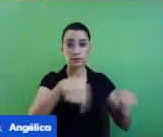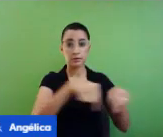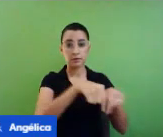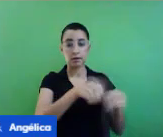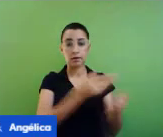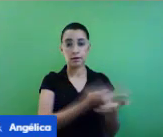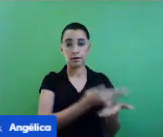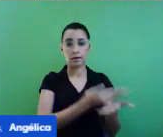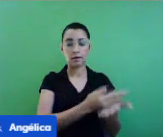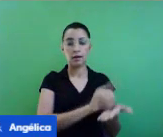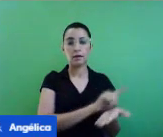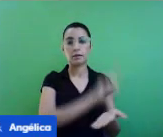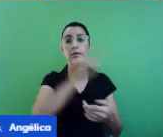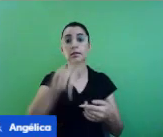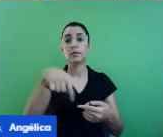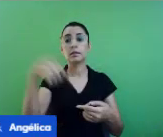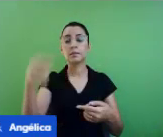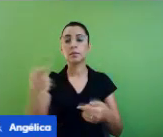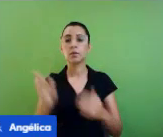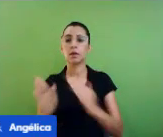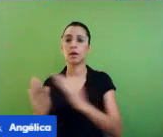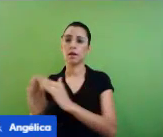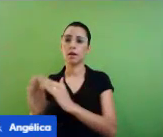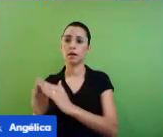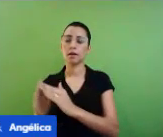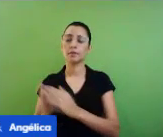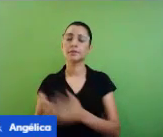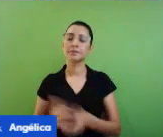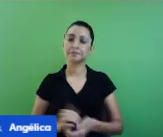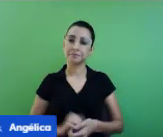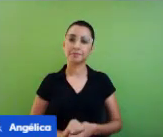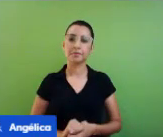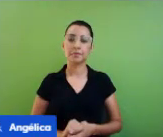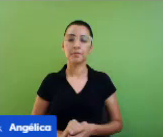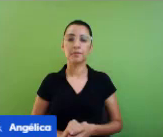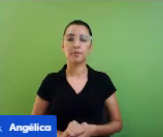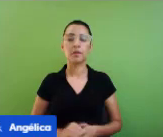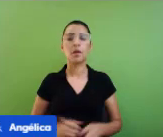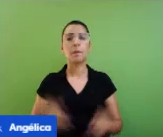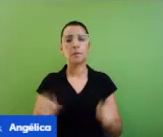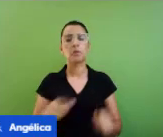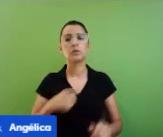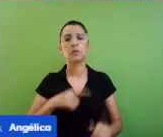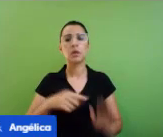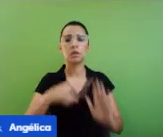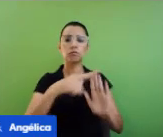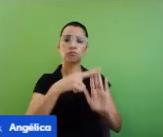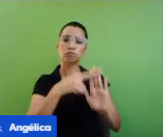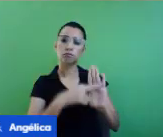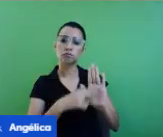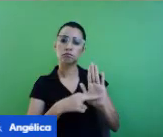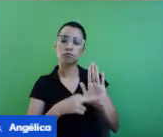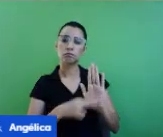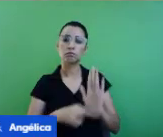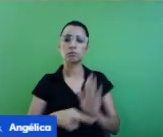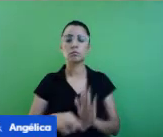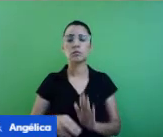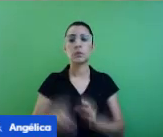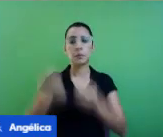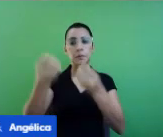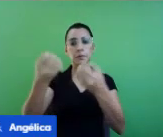escola. Do mesmo modo, por meio de roteiros e explicações, ela